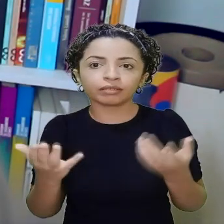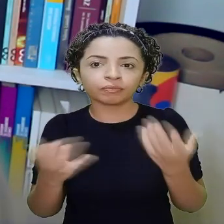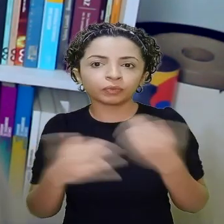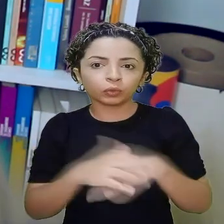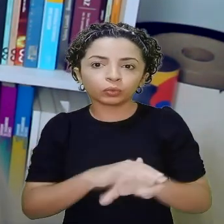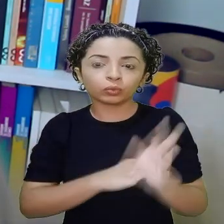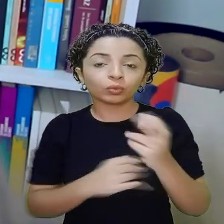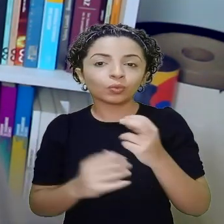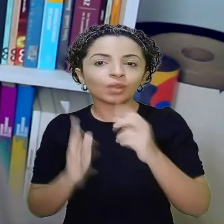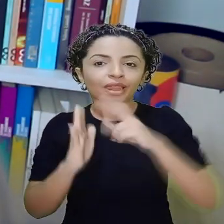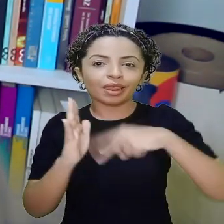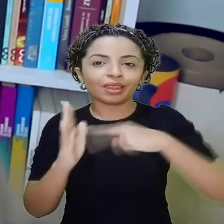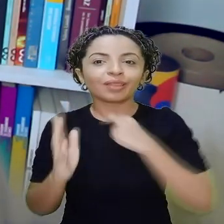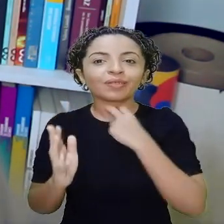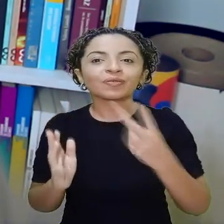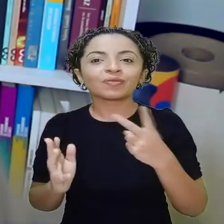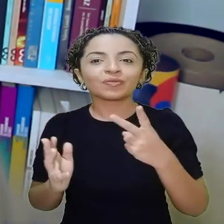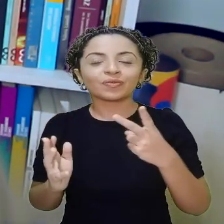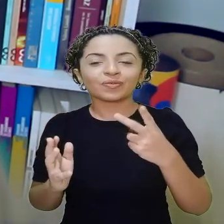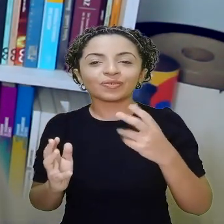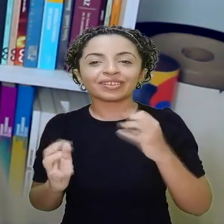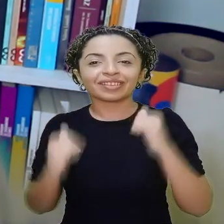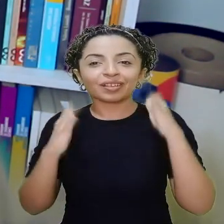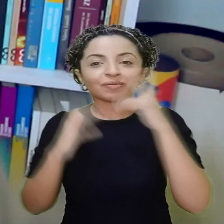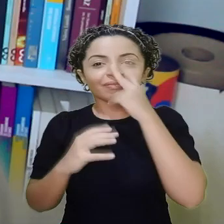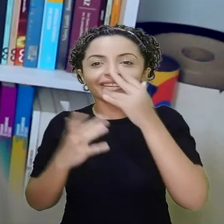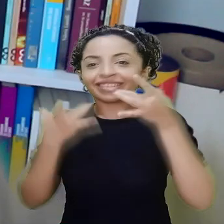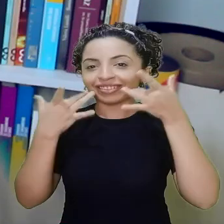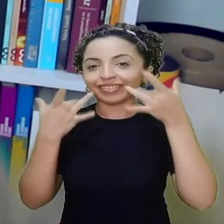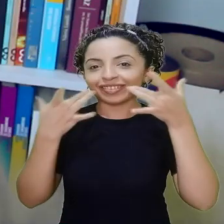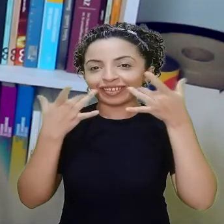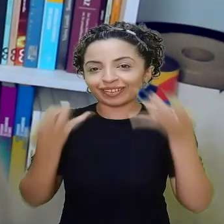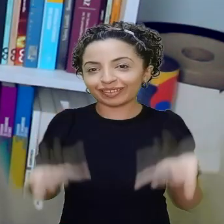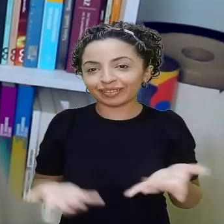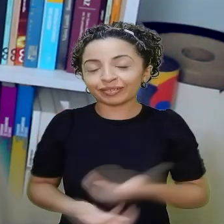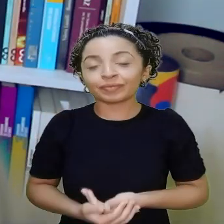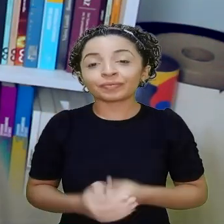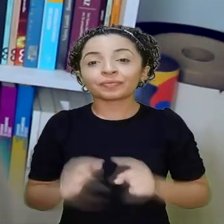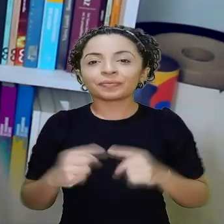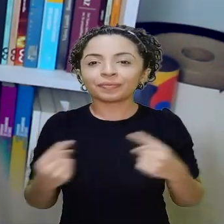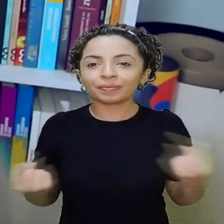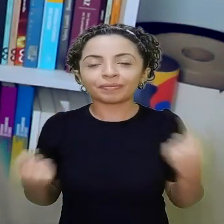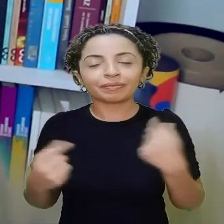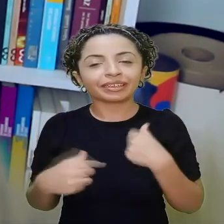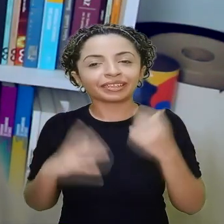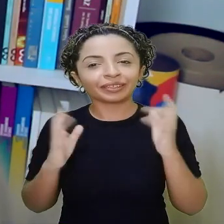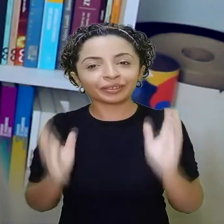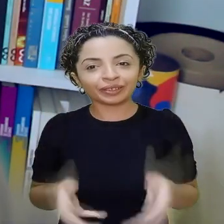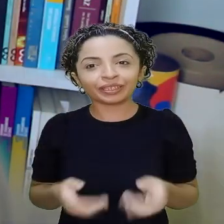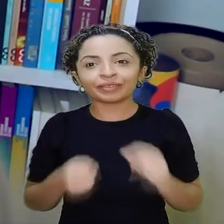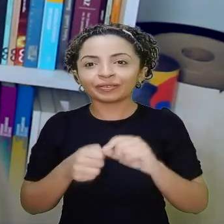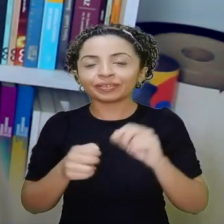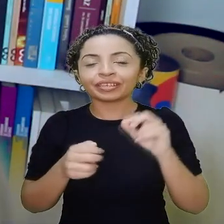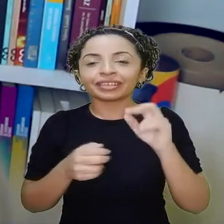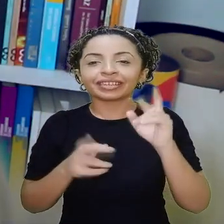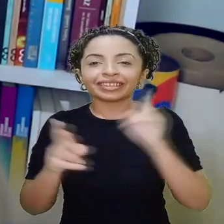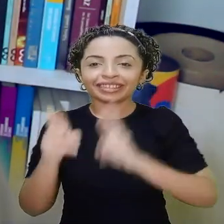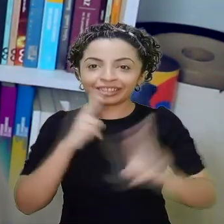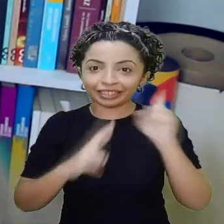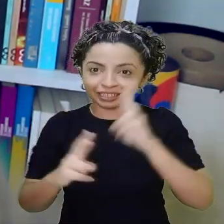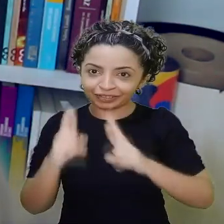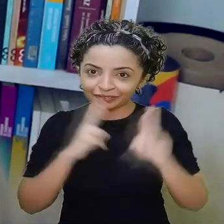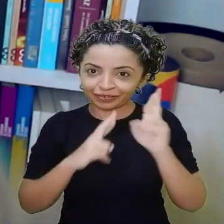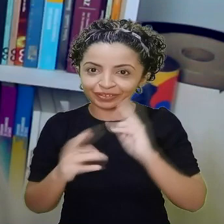Quando você lê em voz alta, eu acho que fica mais teatral, inclusive. Mas enfim, eu já fizemos lá a entrevista, como eu